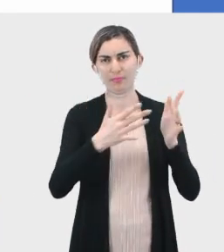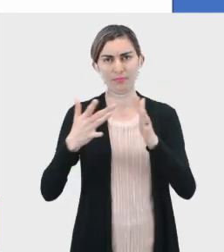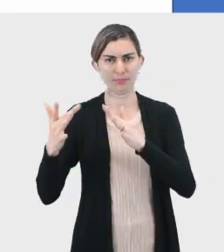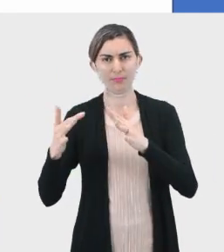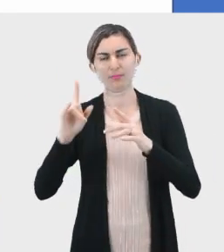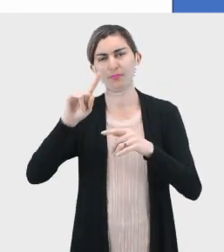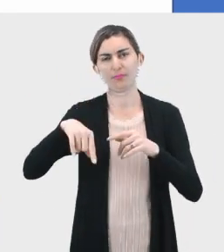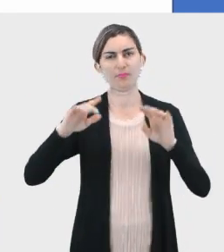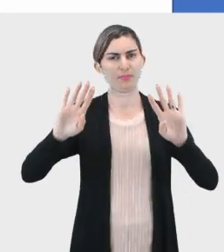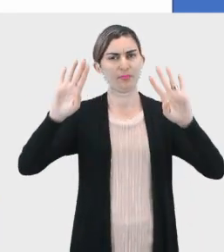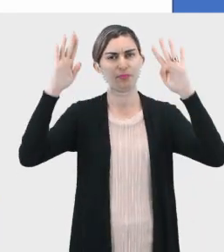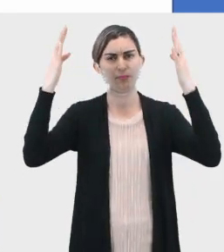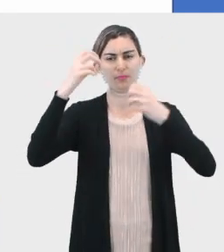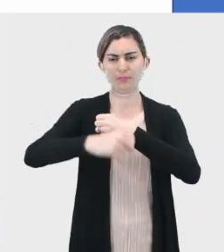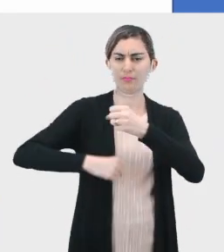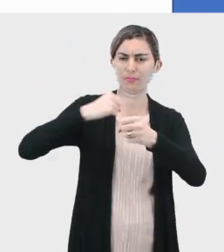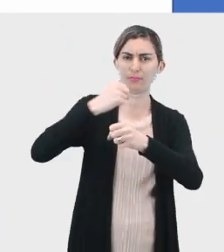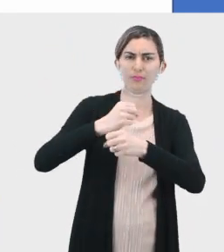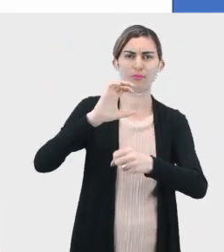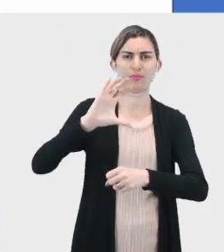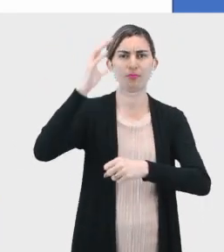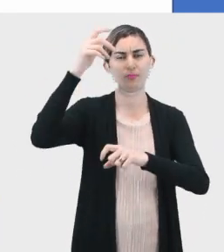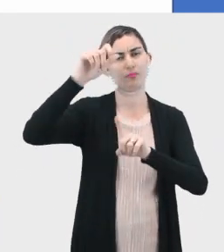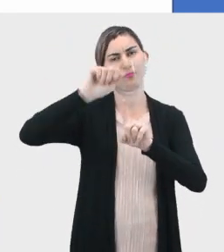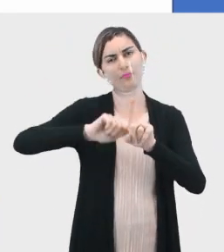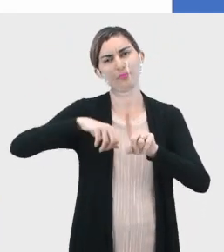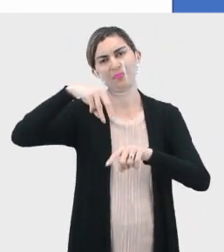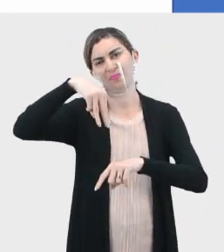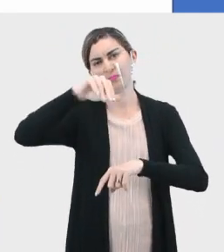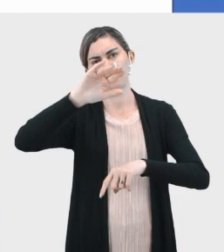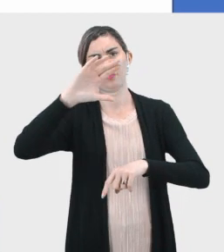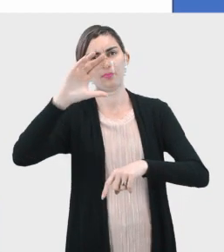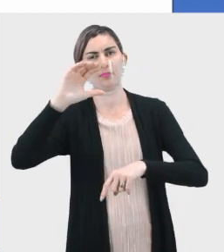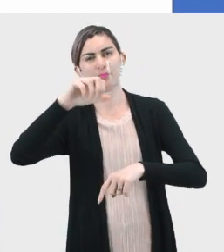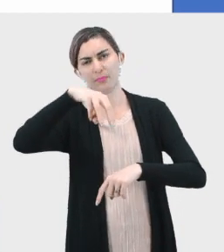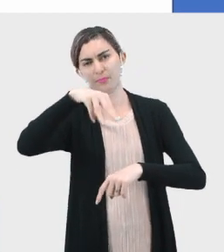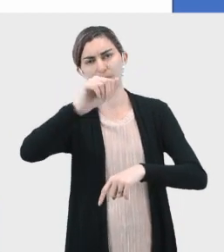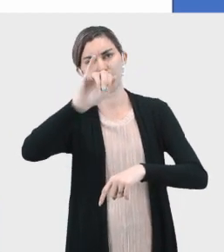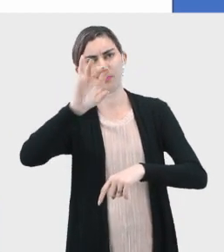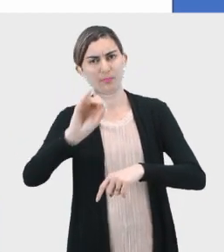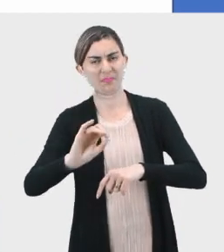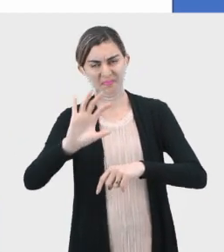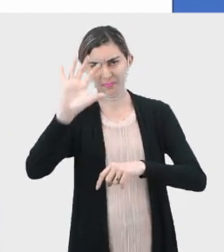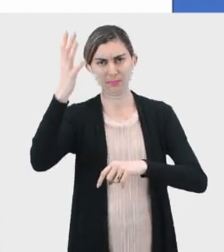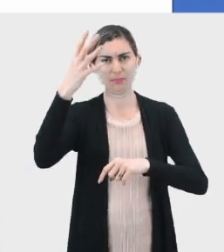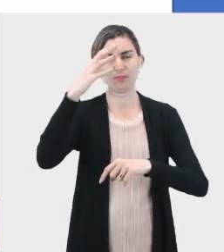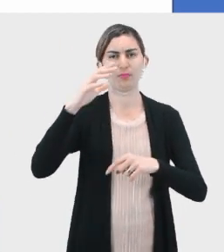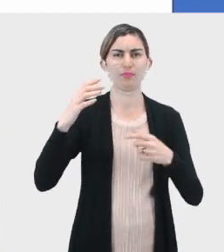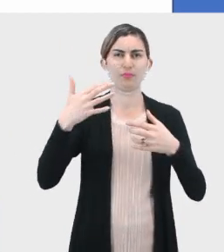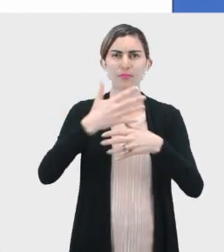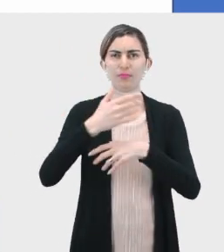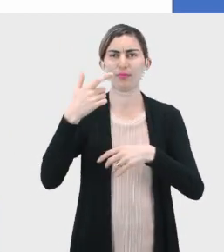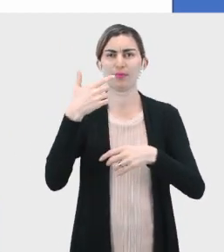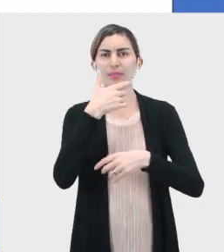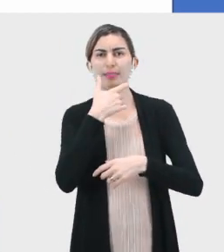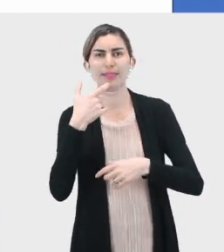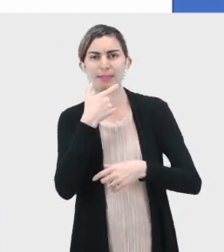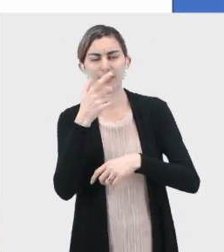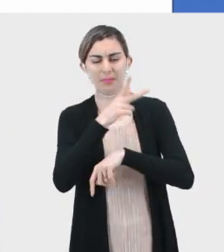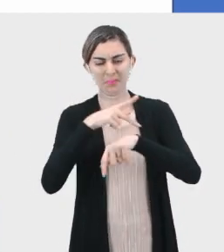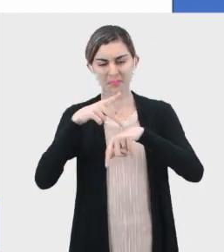Queijo Rolando. É um evento anual que acontece geralmente em maio, aí em Copperhill,